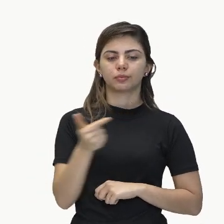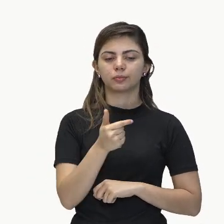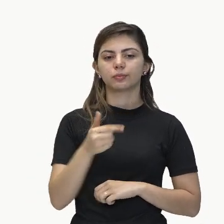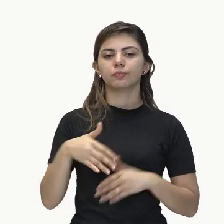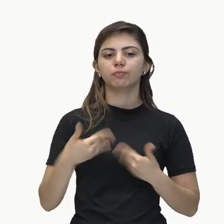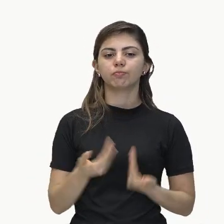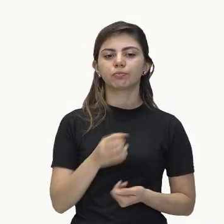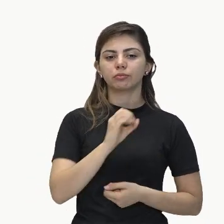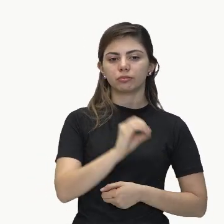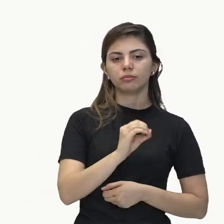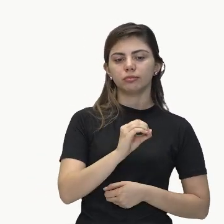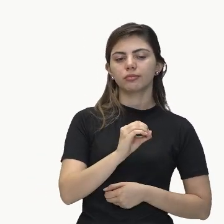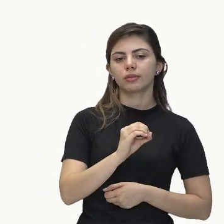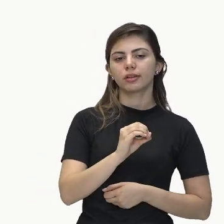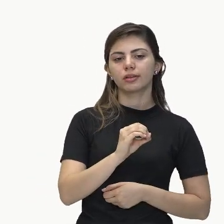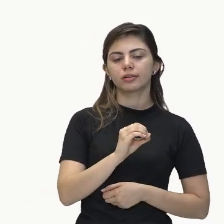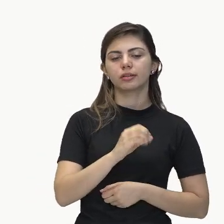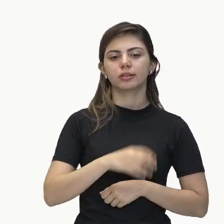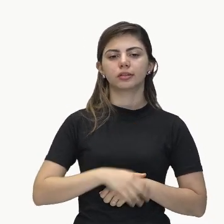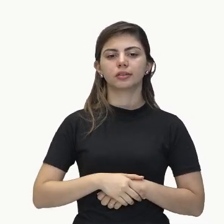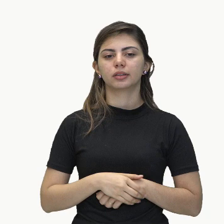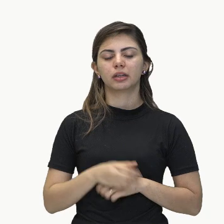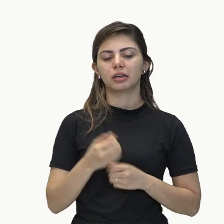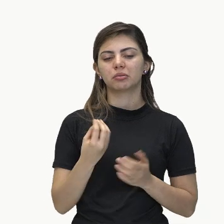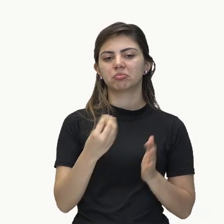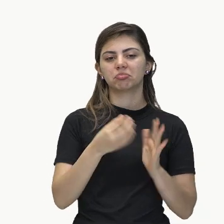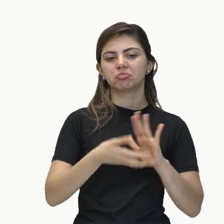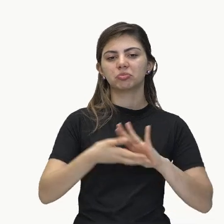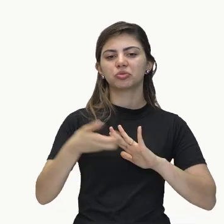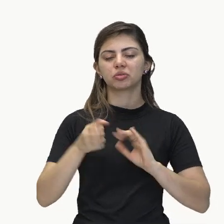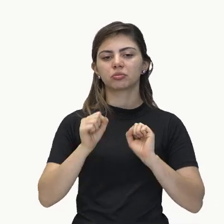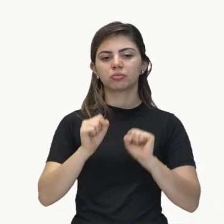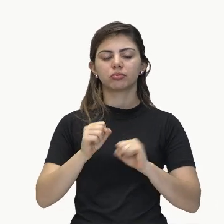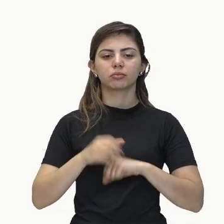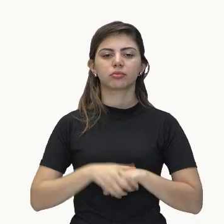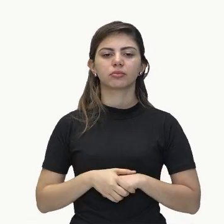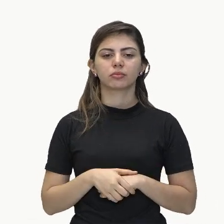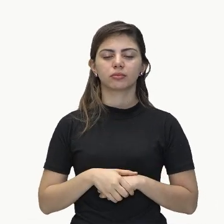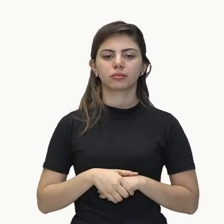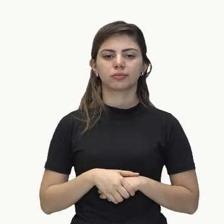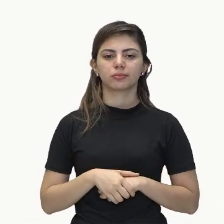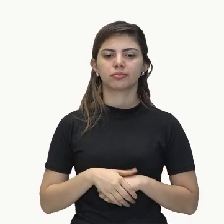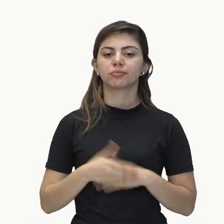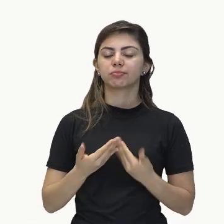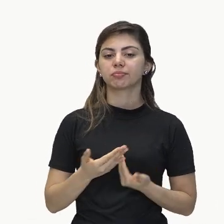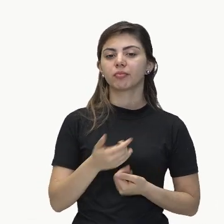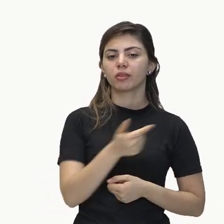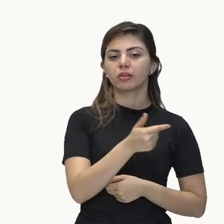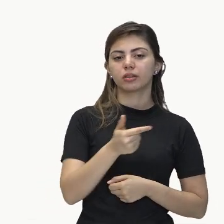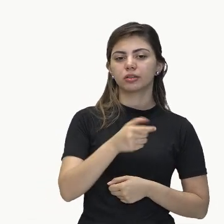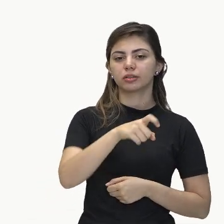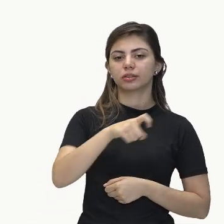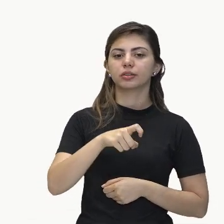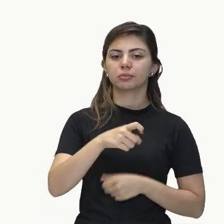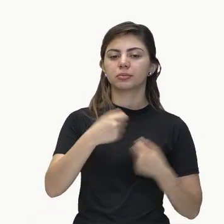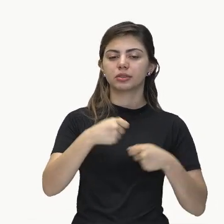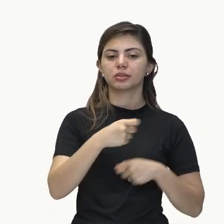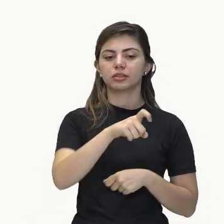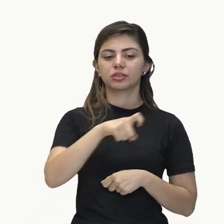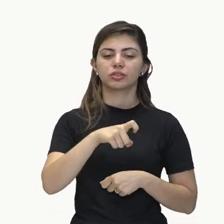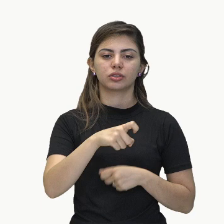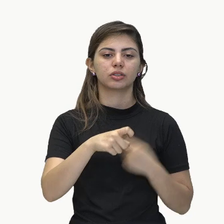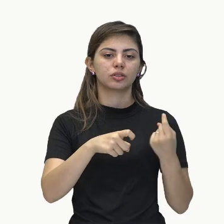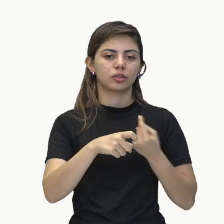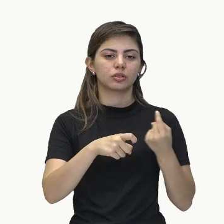a 22. O 0 não precisa aparecer e eu tenho que deixar meu x sozinho. Então, o 22 que